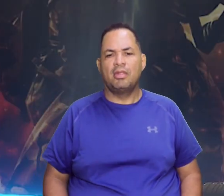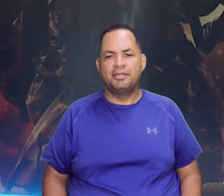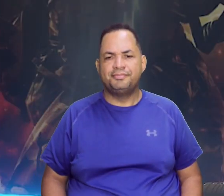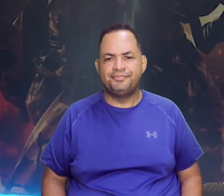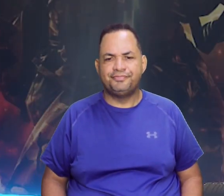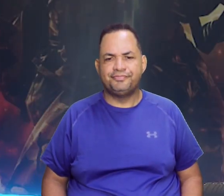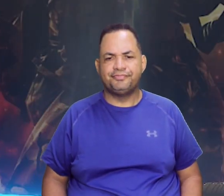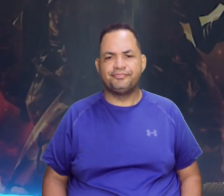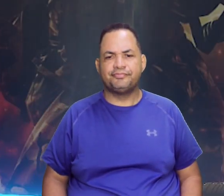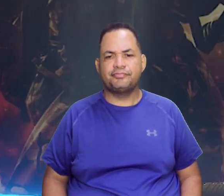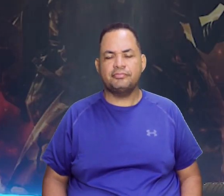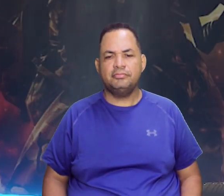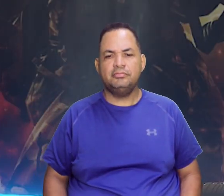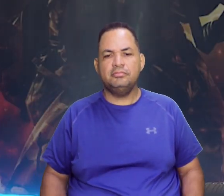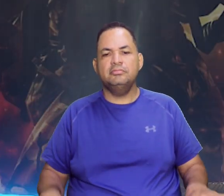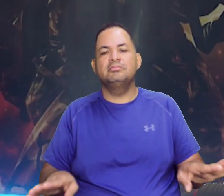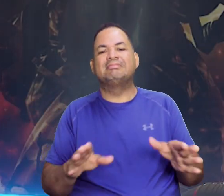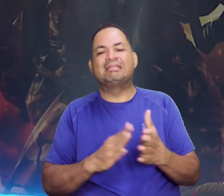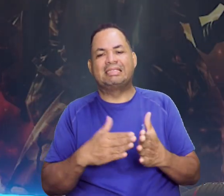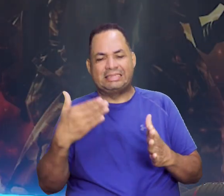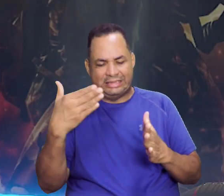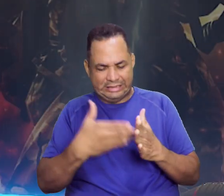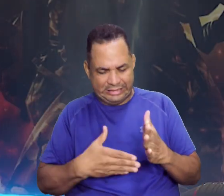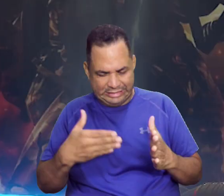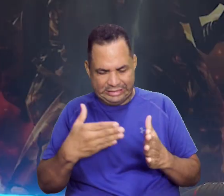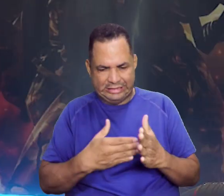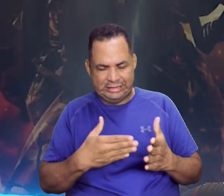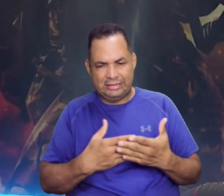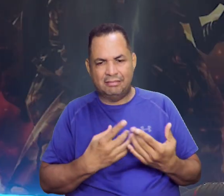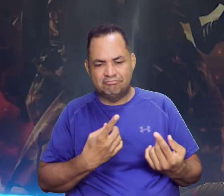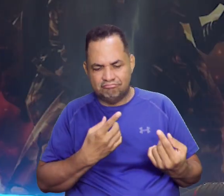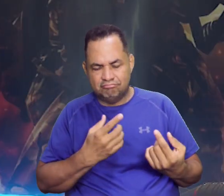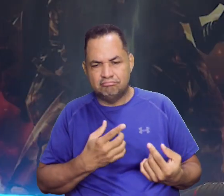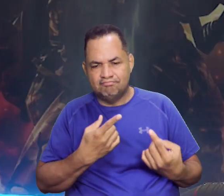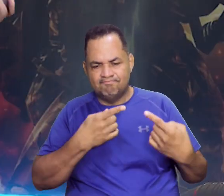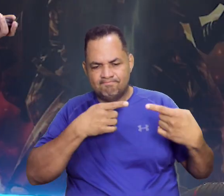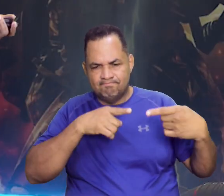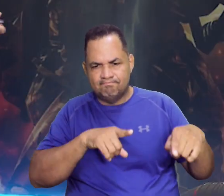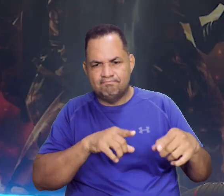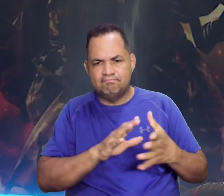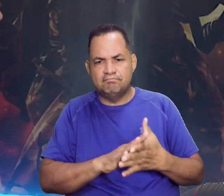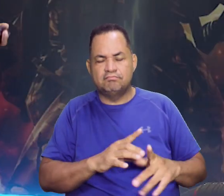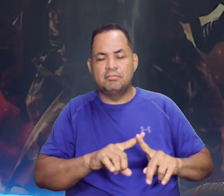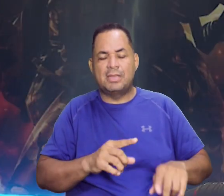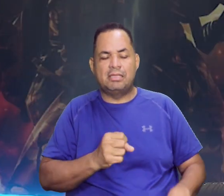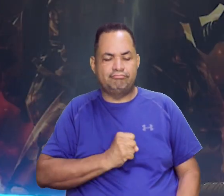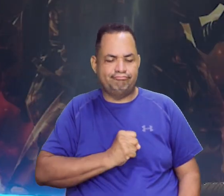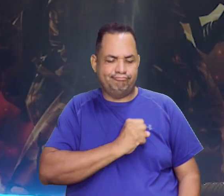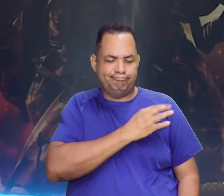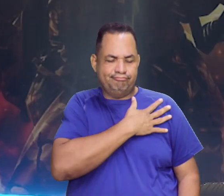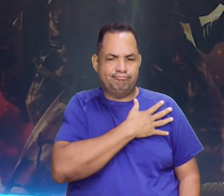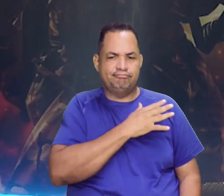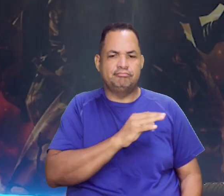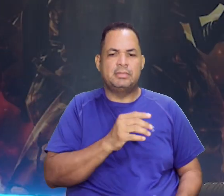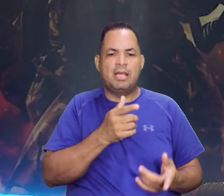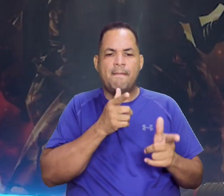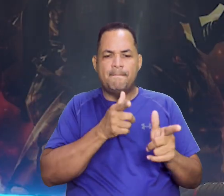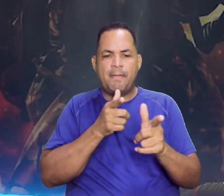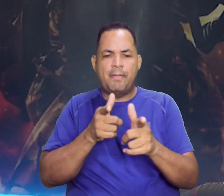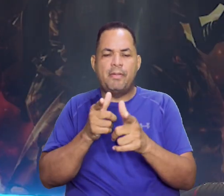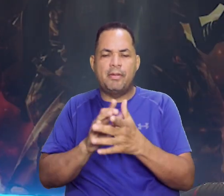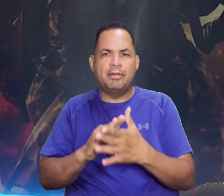forma alguma. Houve resistência, porém, o exército e as armas europeias